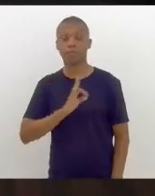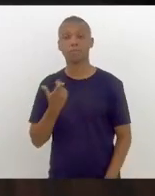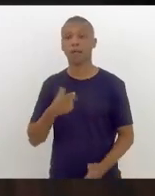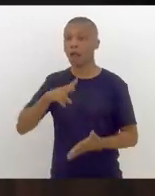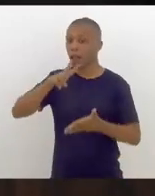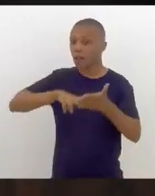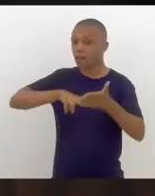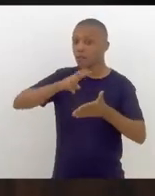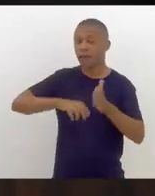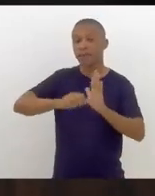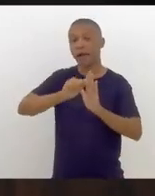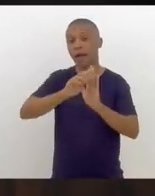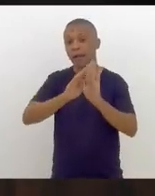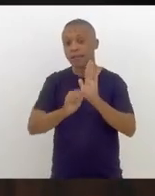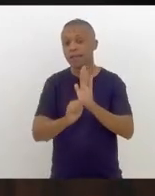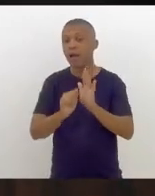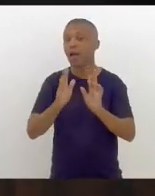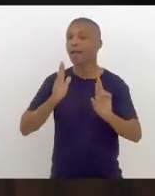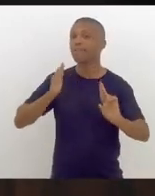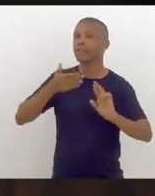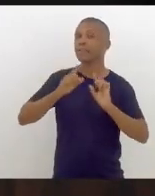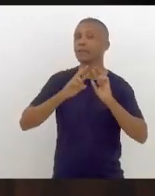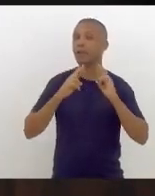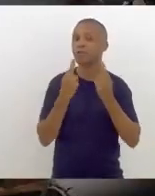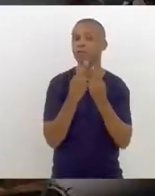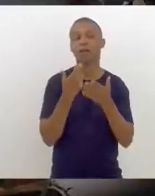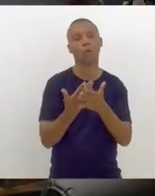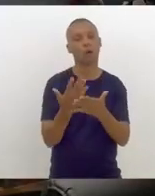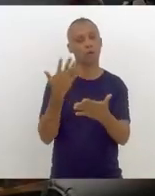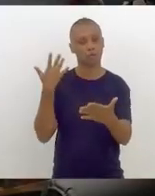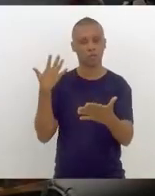leitura da ata da sessão anterior